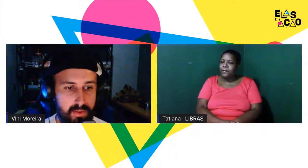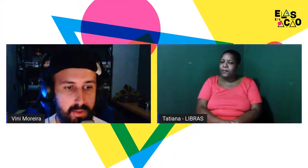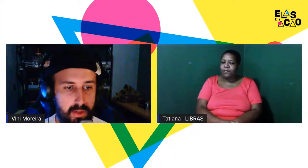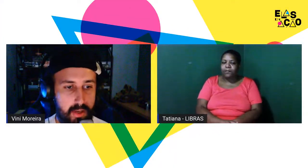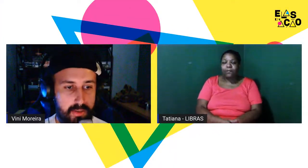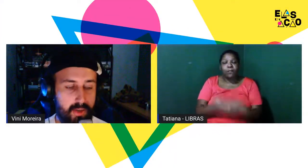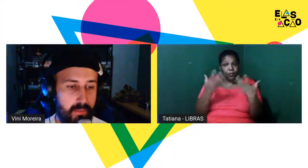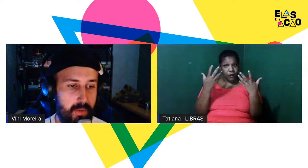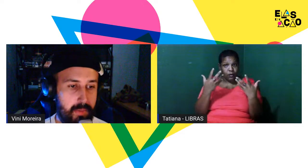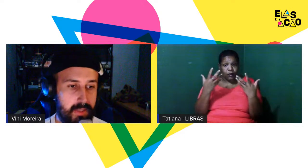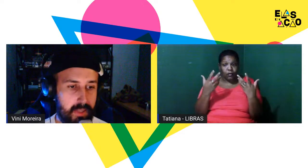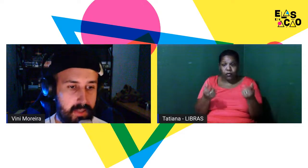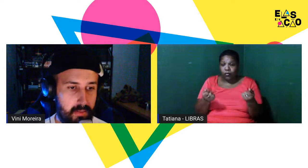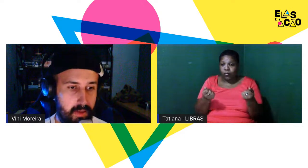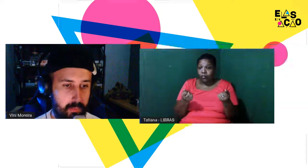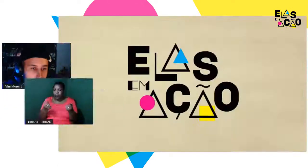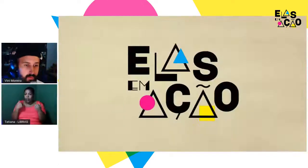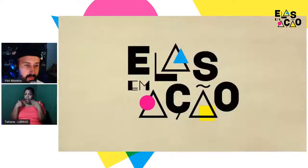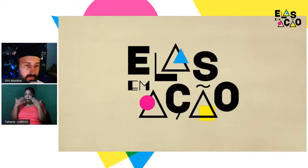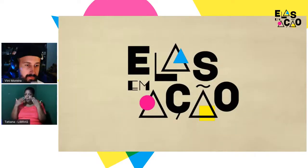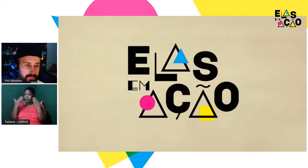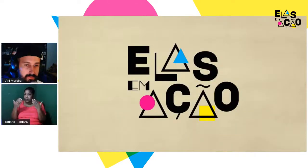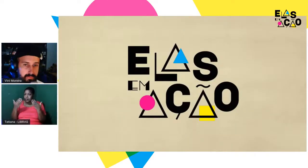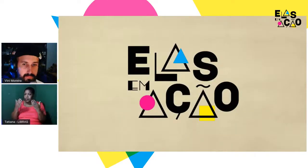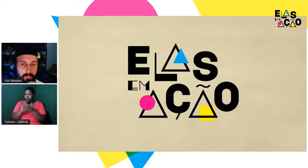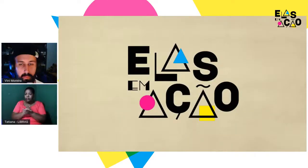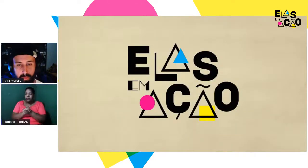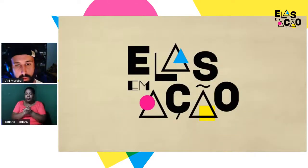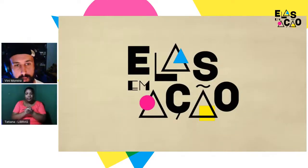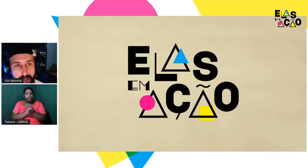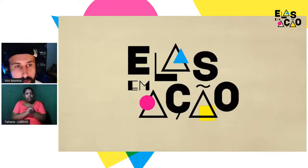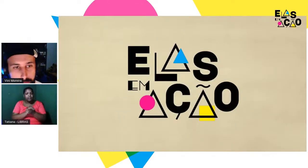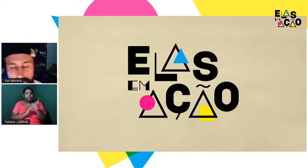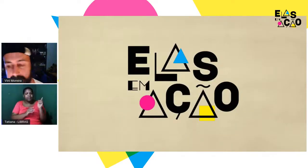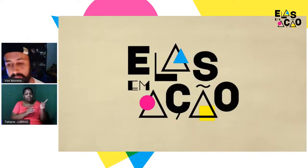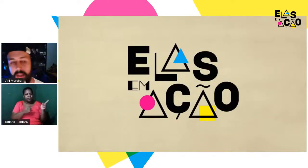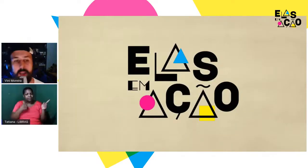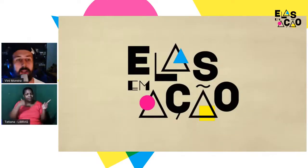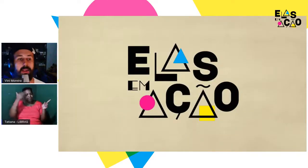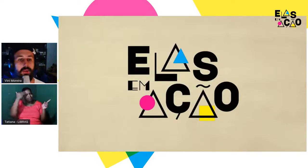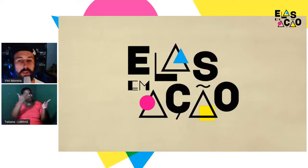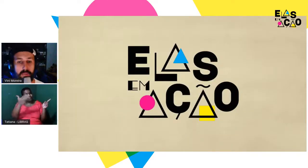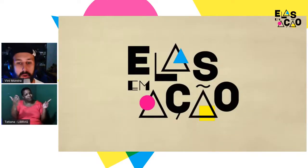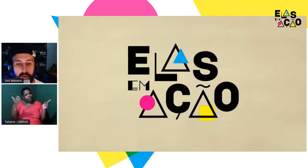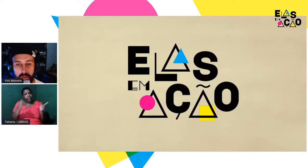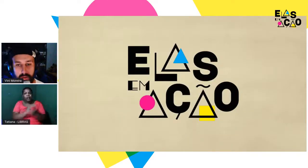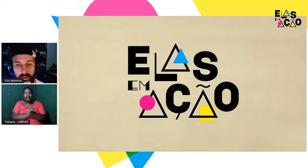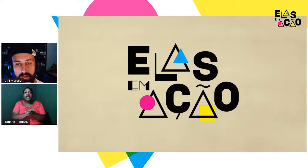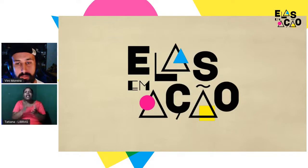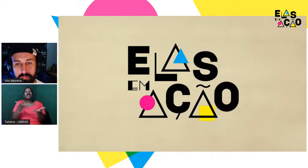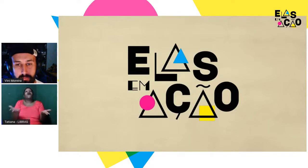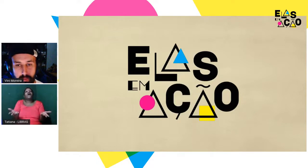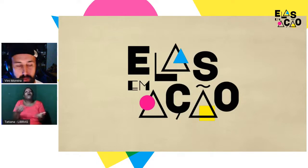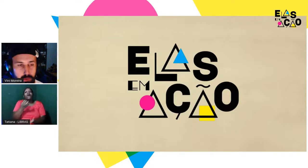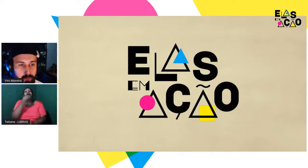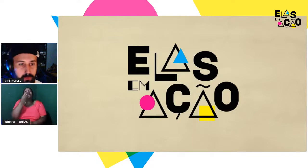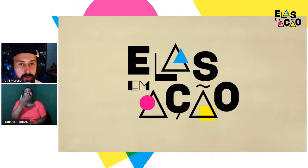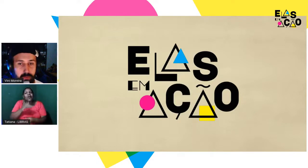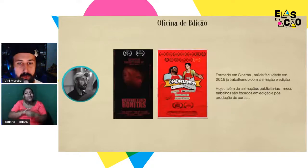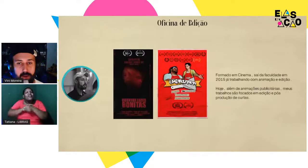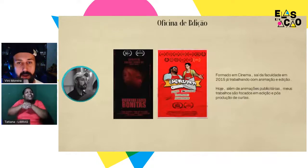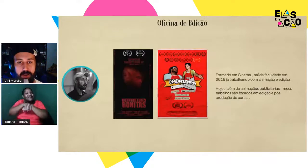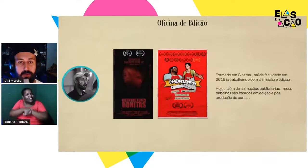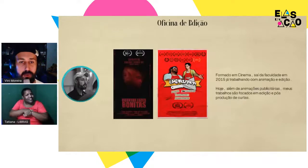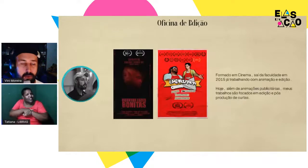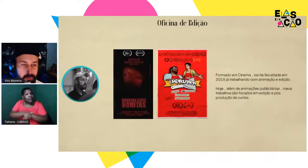e vamos nessa sob minha apresentação aqui por favor muito obrigado então gente boa noite eu